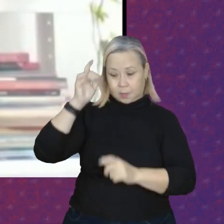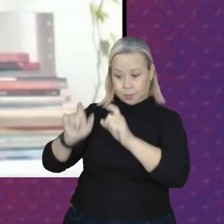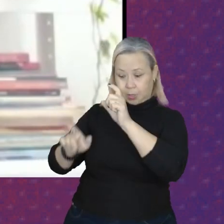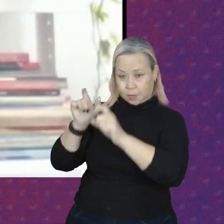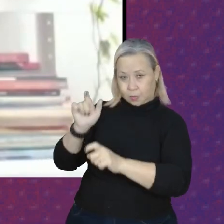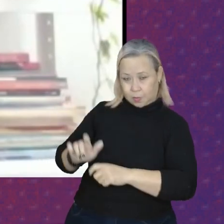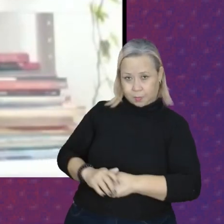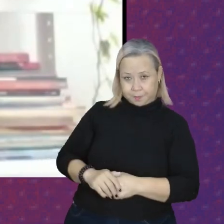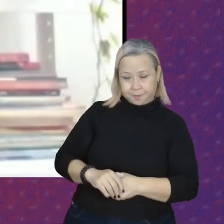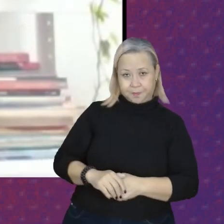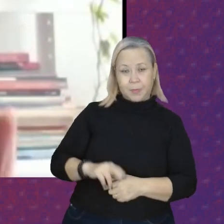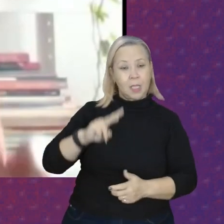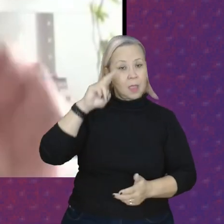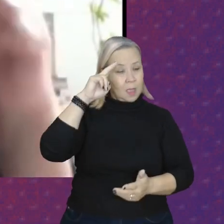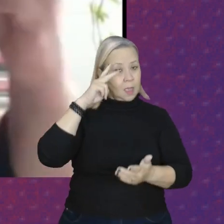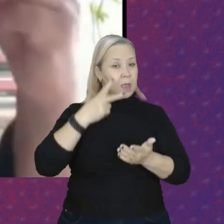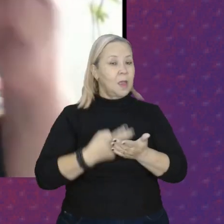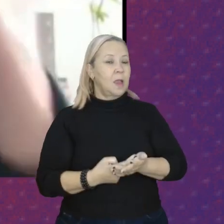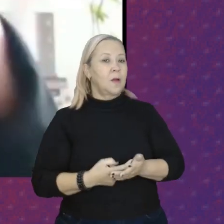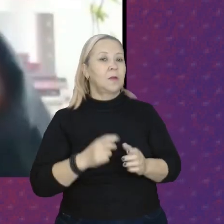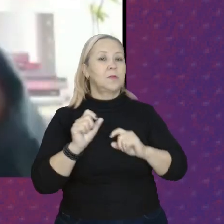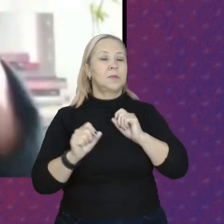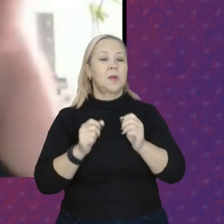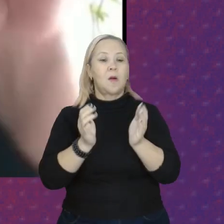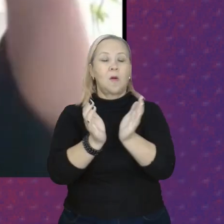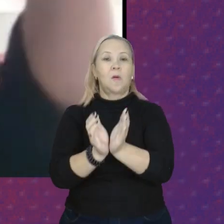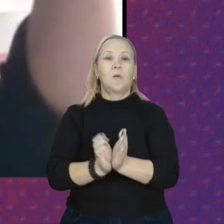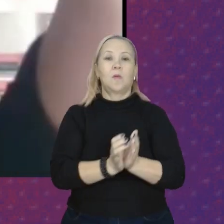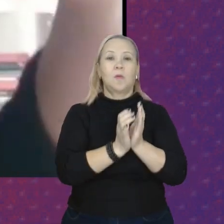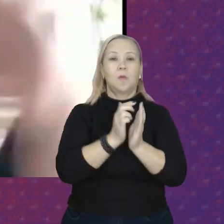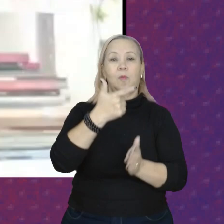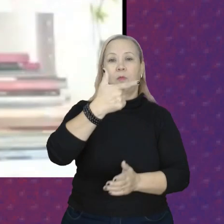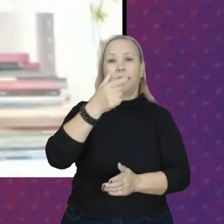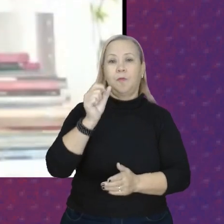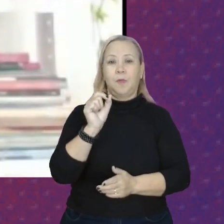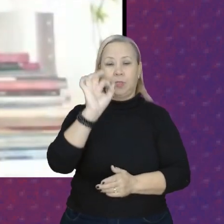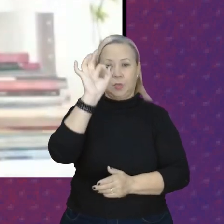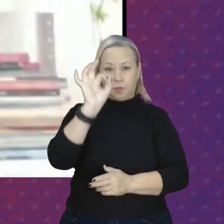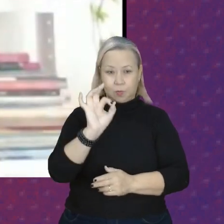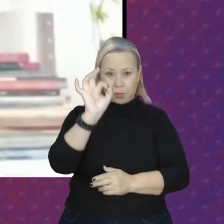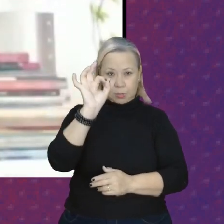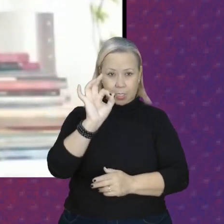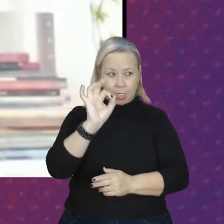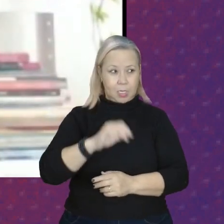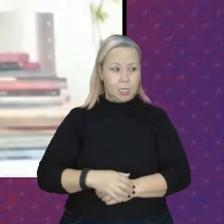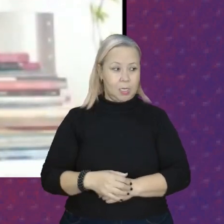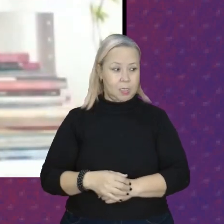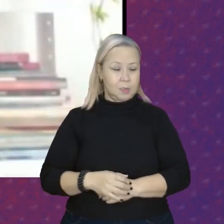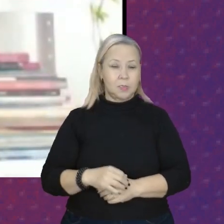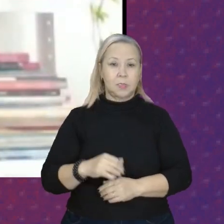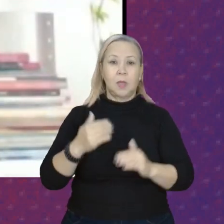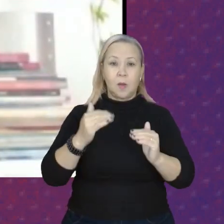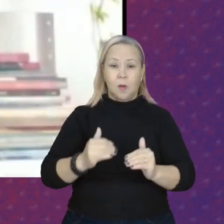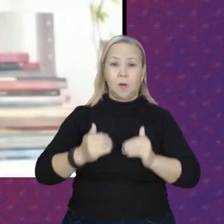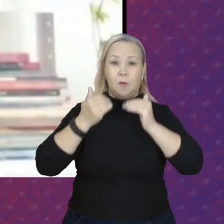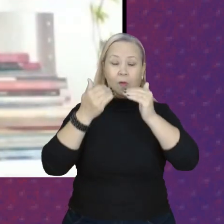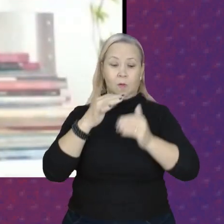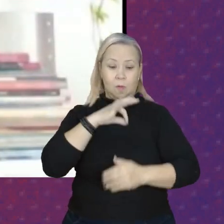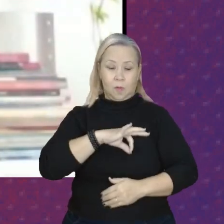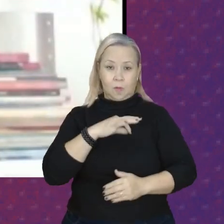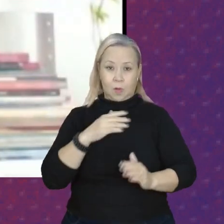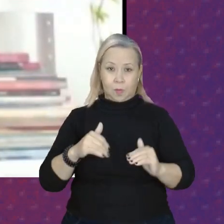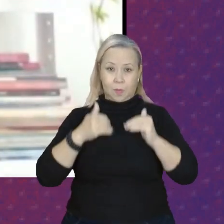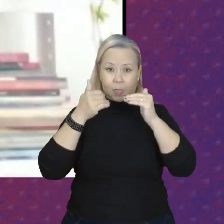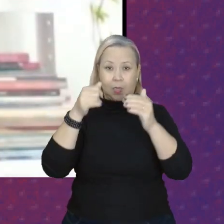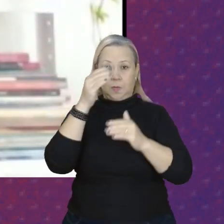Se considerarmos, então, o grupo 20% com renda mais alta no Brasil,